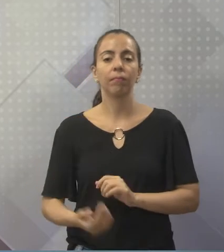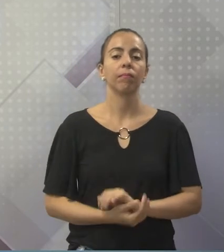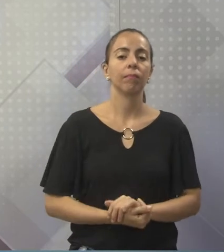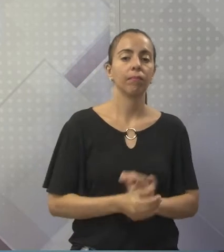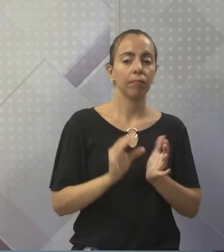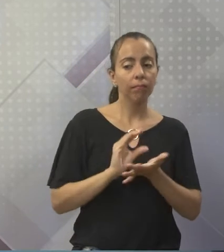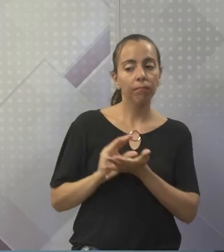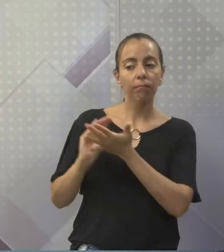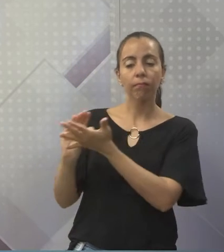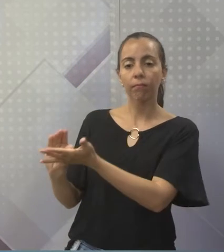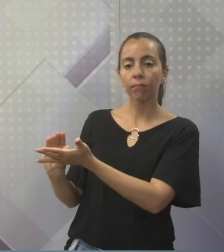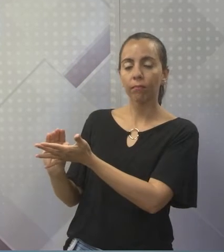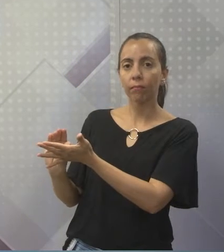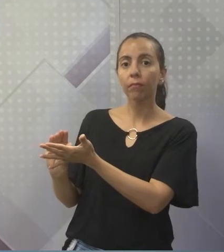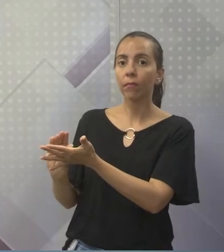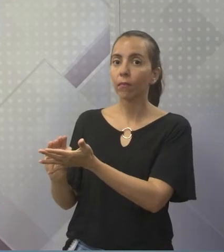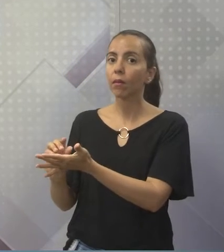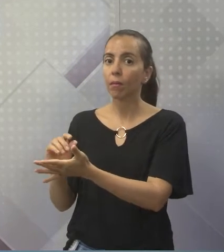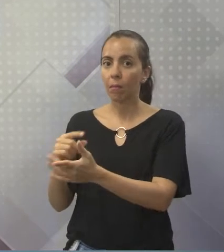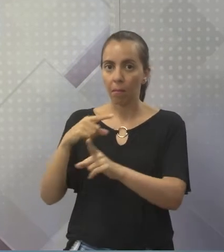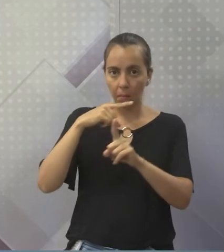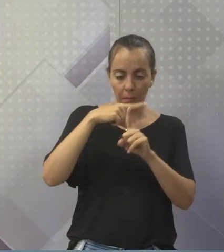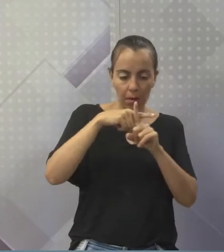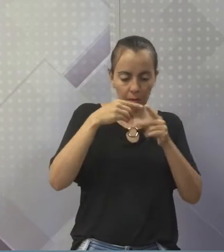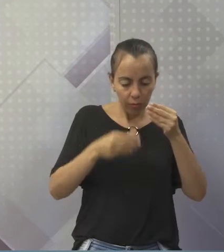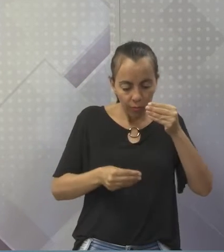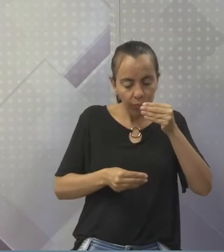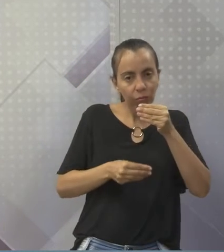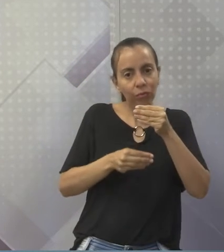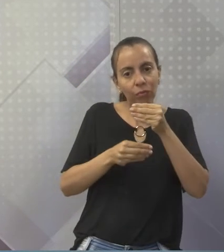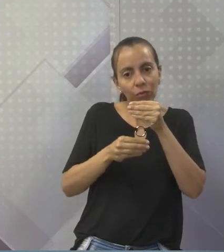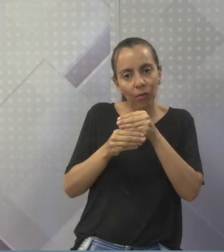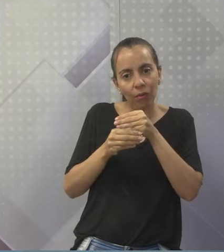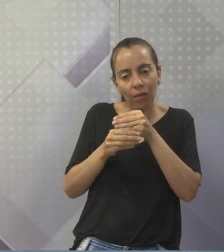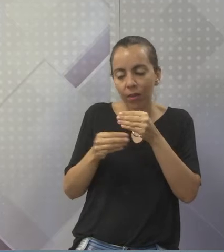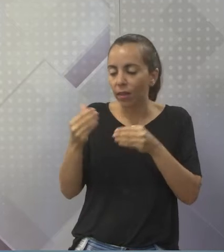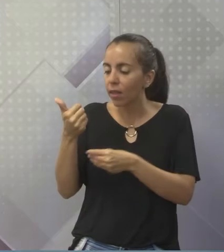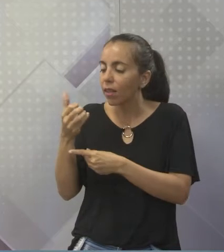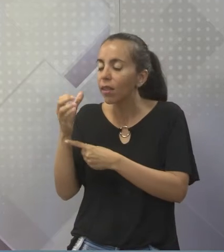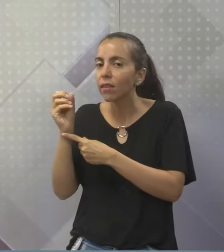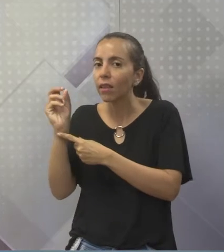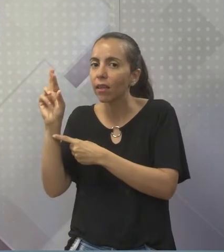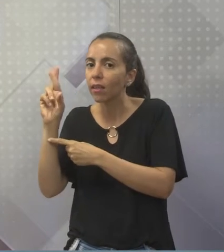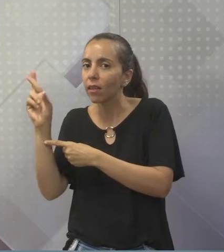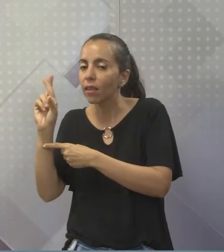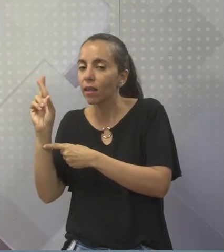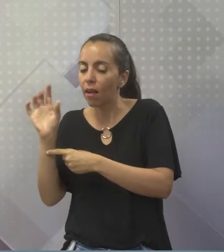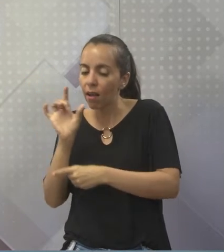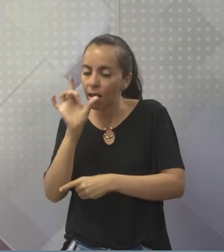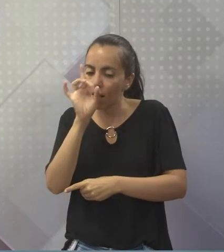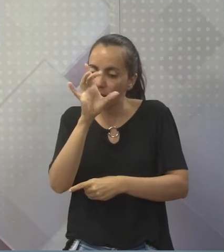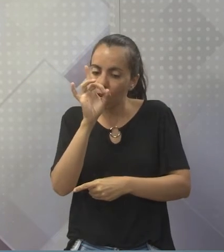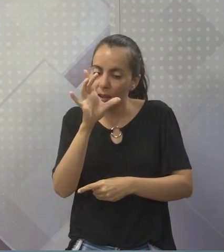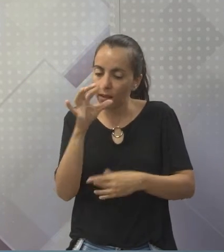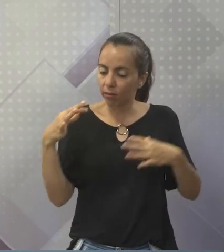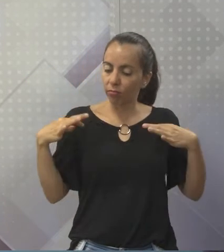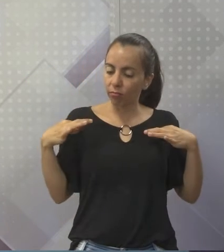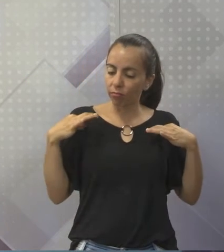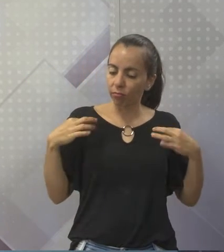E ele ganha um extra, a comissão, de R$ 10 por peça